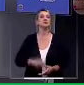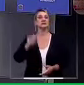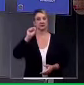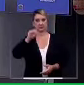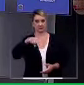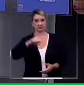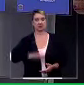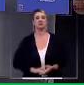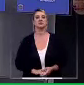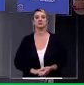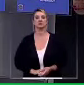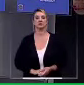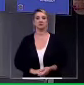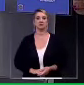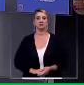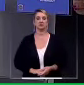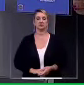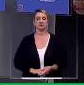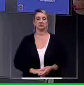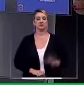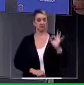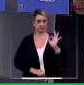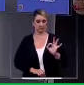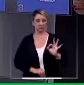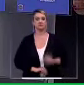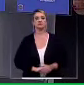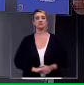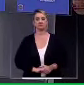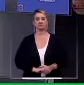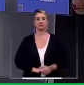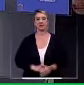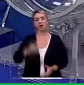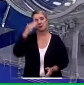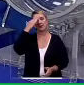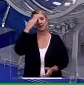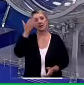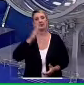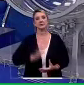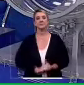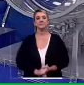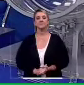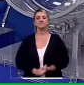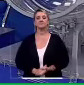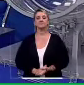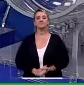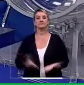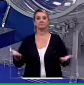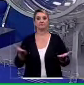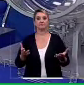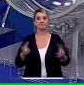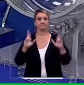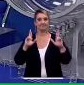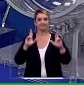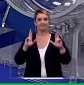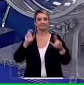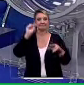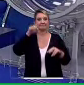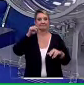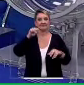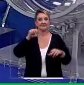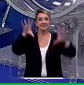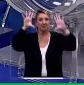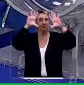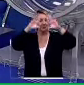Sim, confirmado. Sim, confirmo. Muito obrigada. Olha só, espero que tenha sido sim a